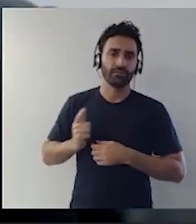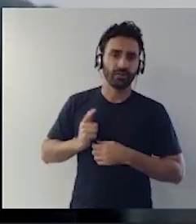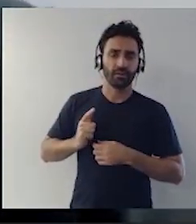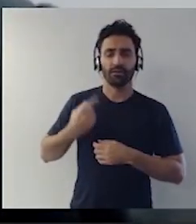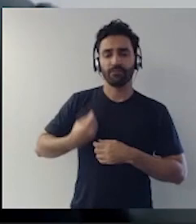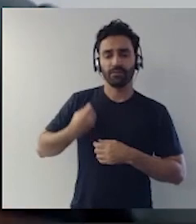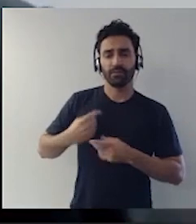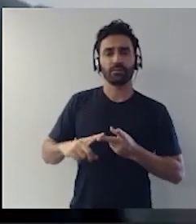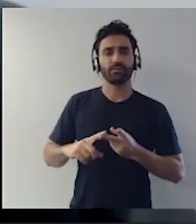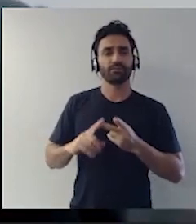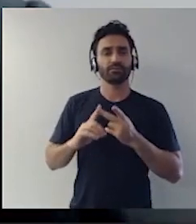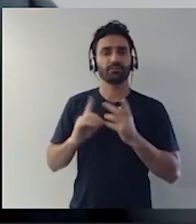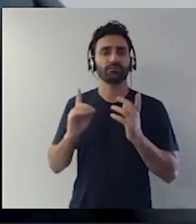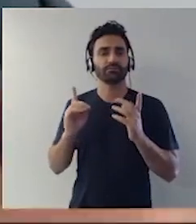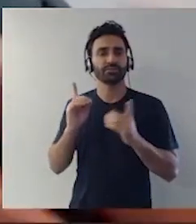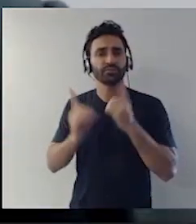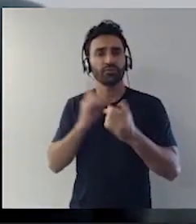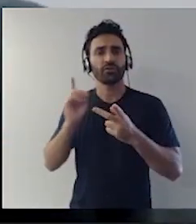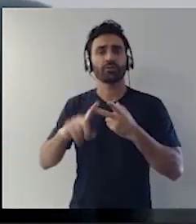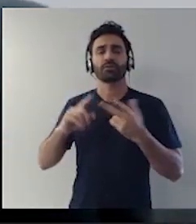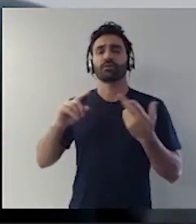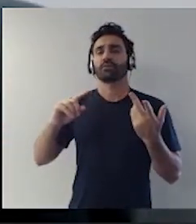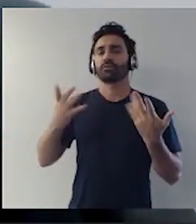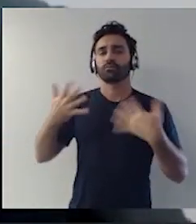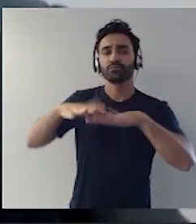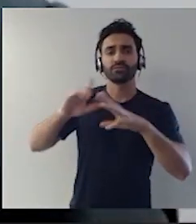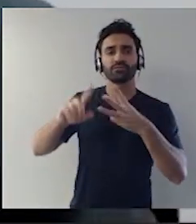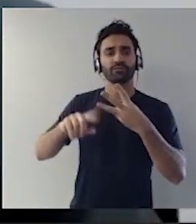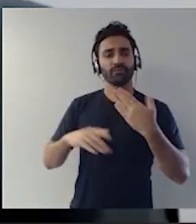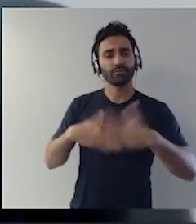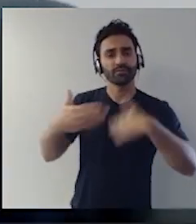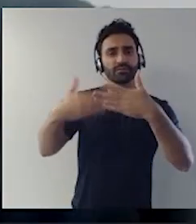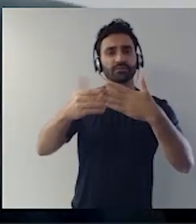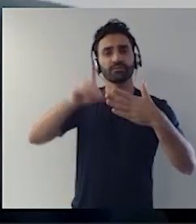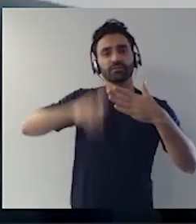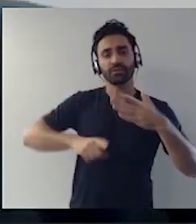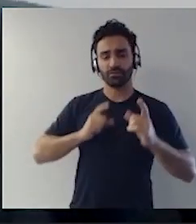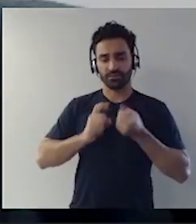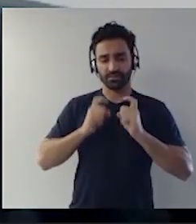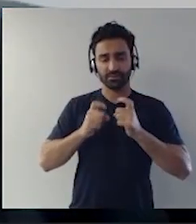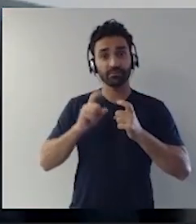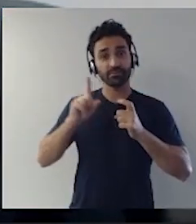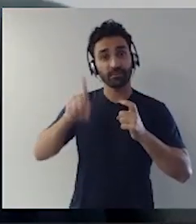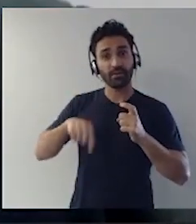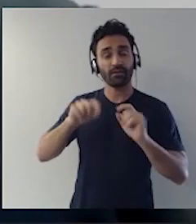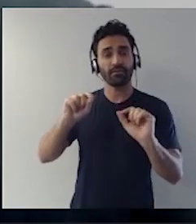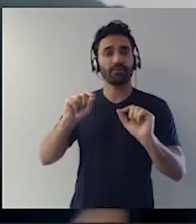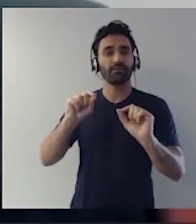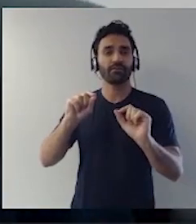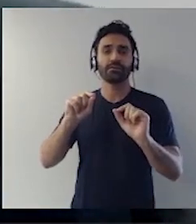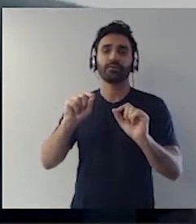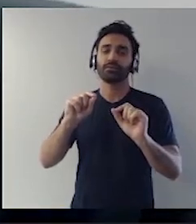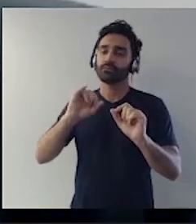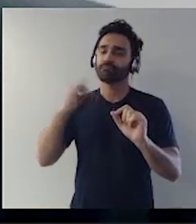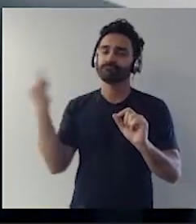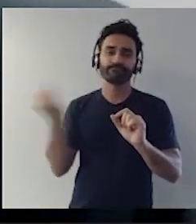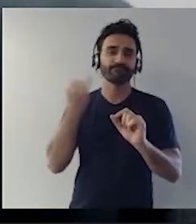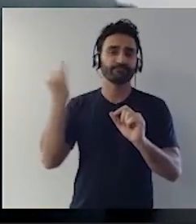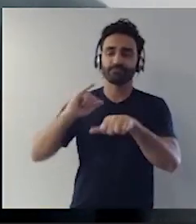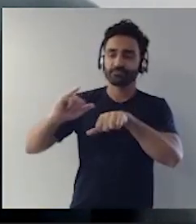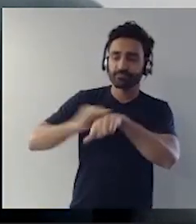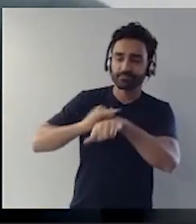viva, dinâmica, inclusiva, progressista. O direito administrativo ele se torna um tanto quanto instrumental